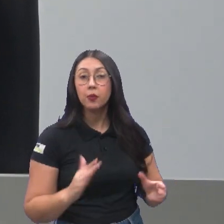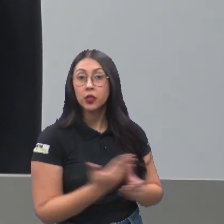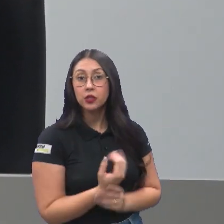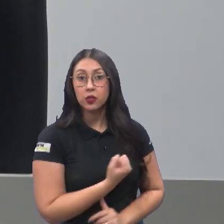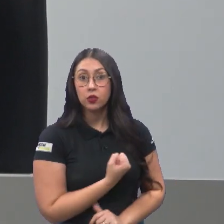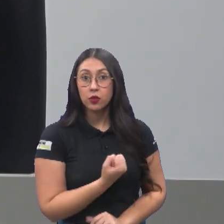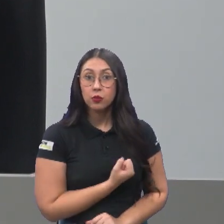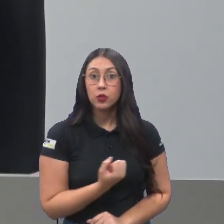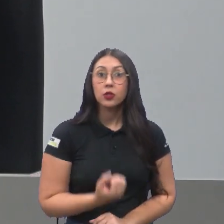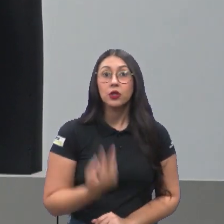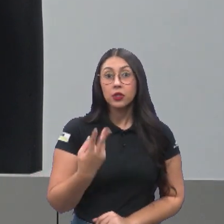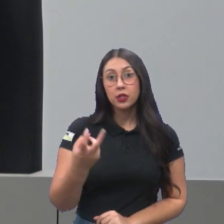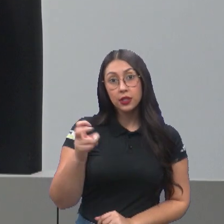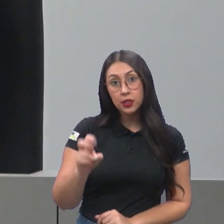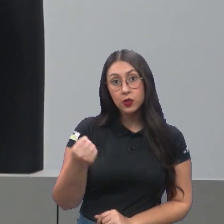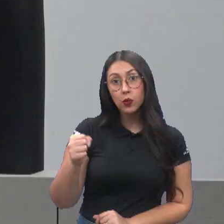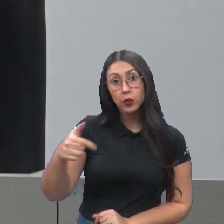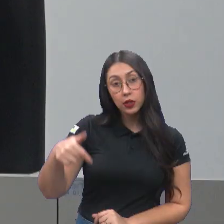3587/2026, projeto de lei número